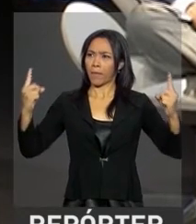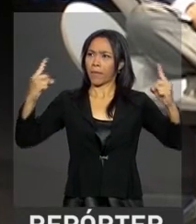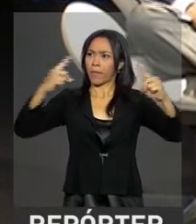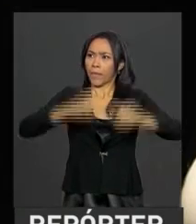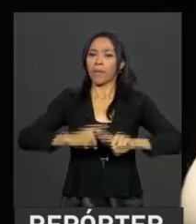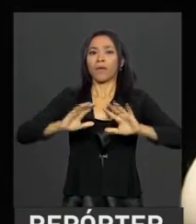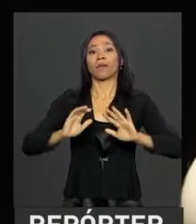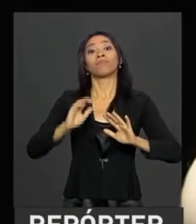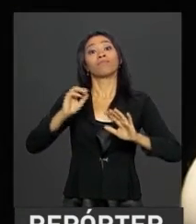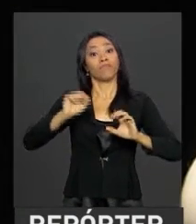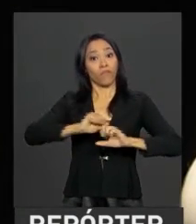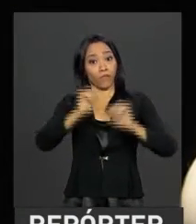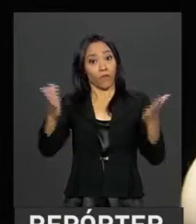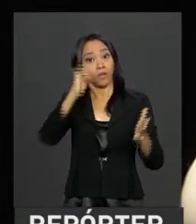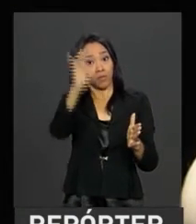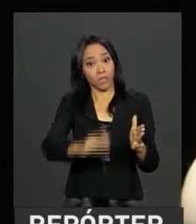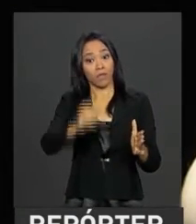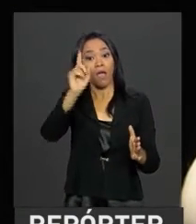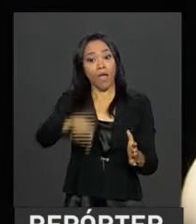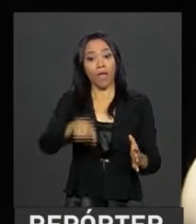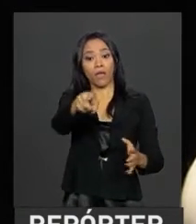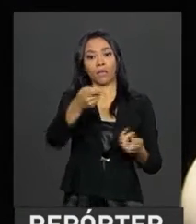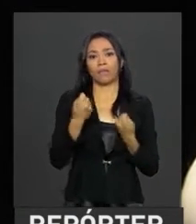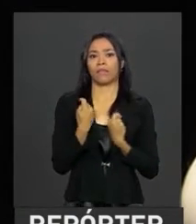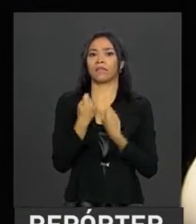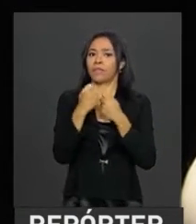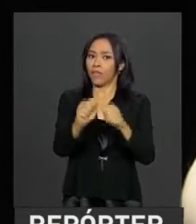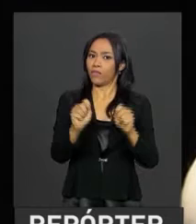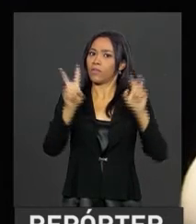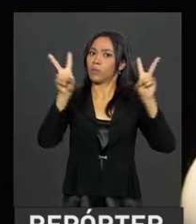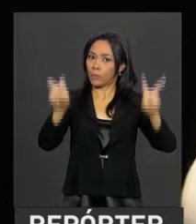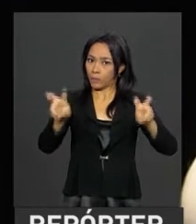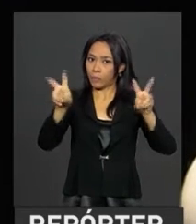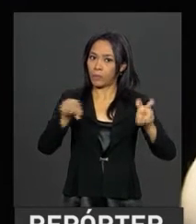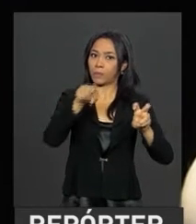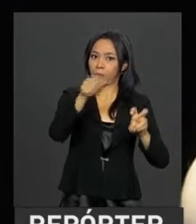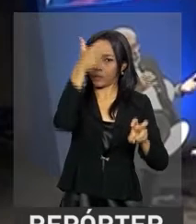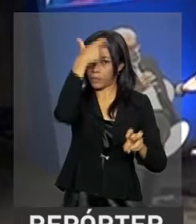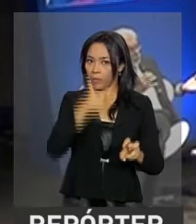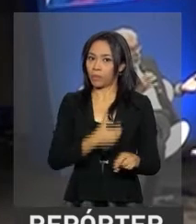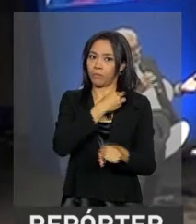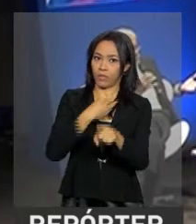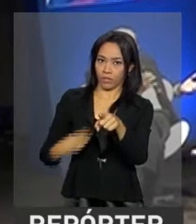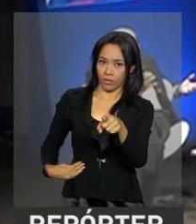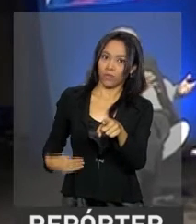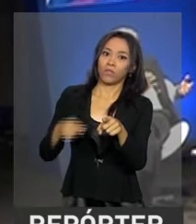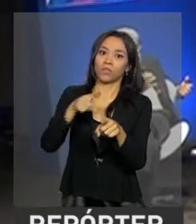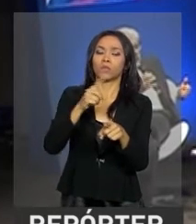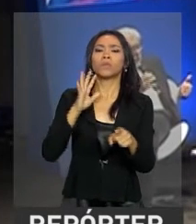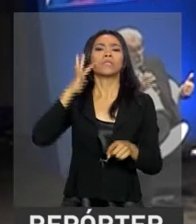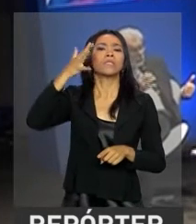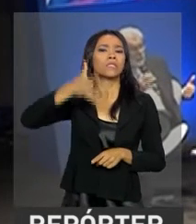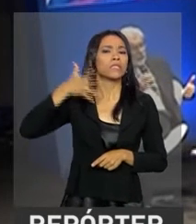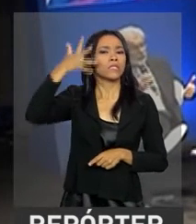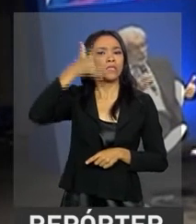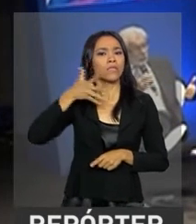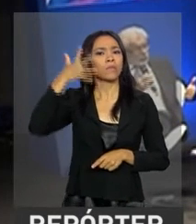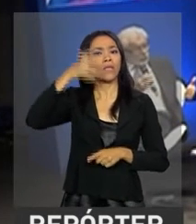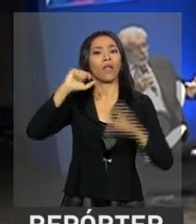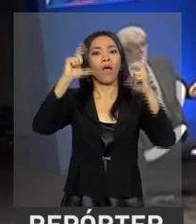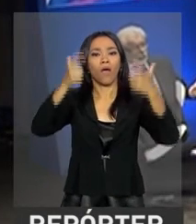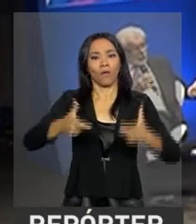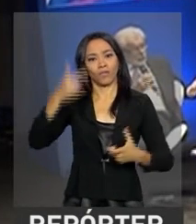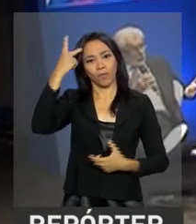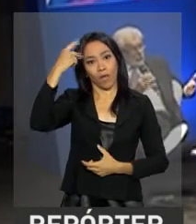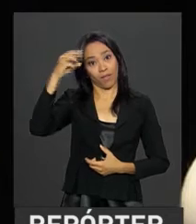exterior é o que defendeu o ministro do desenvolvimento indústria e comércio exterior em seminário realizado em são paulo nesta